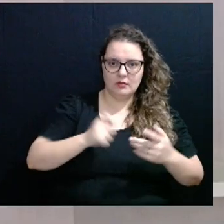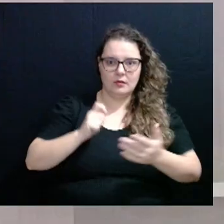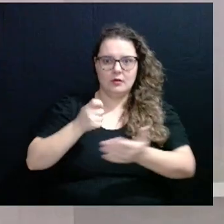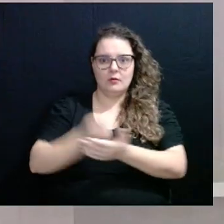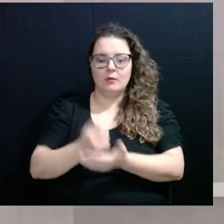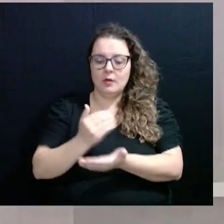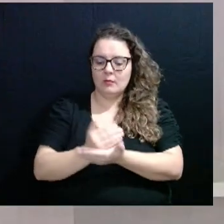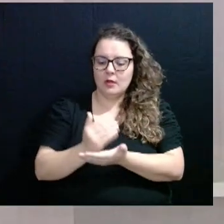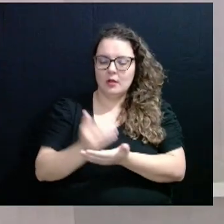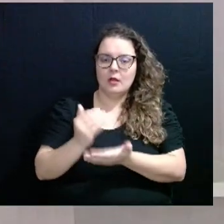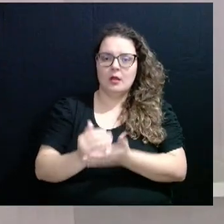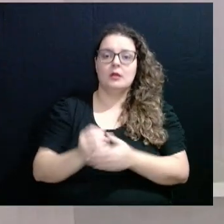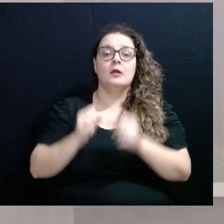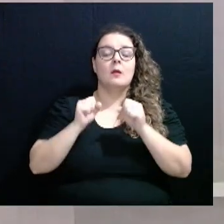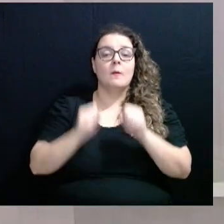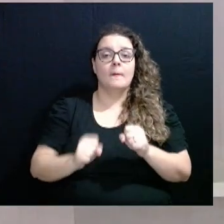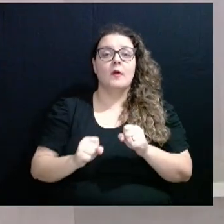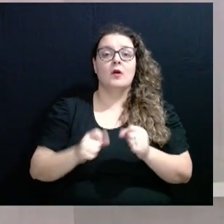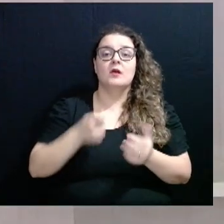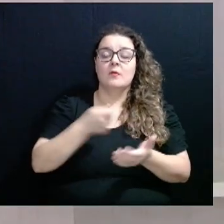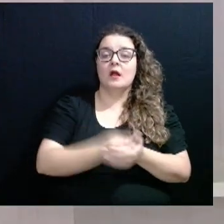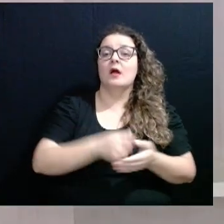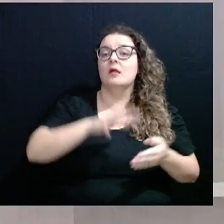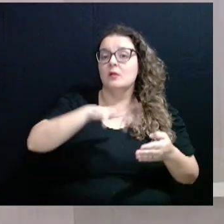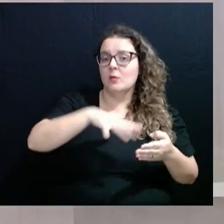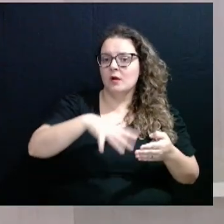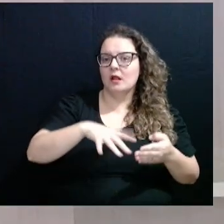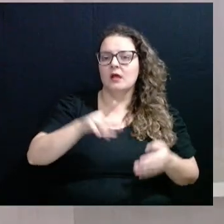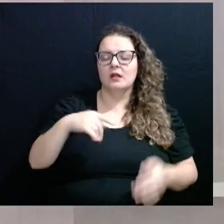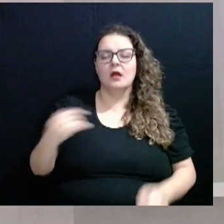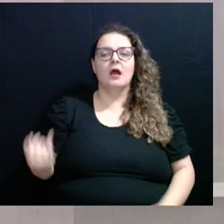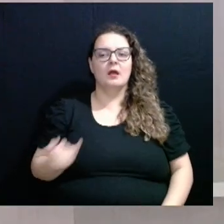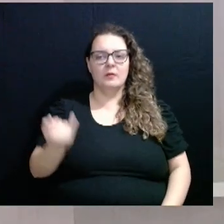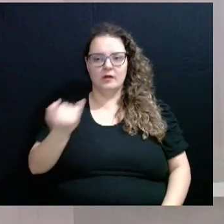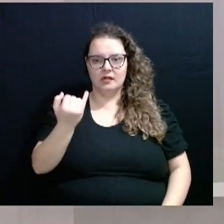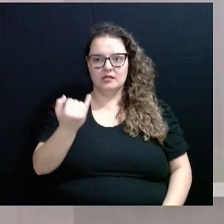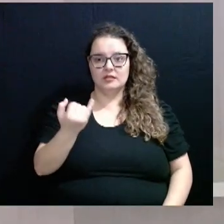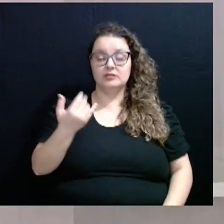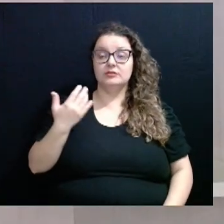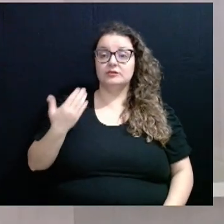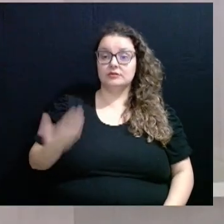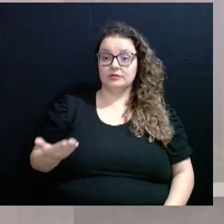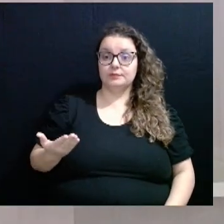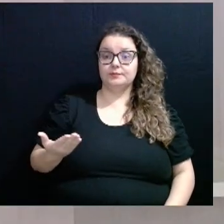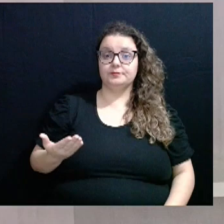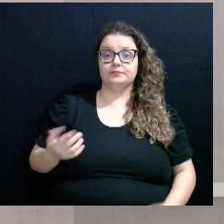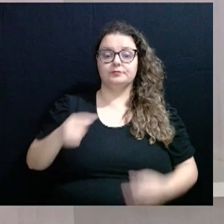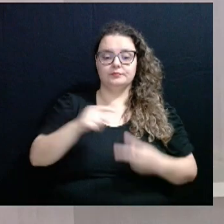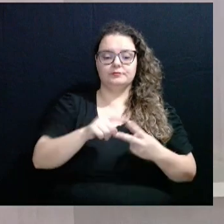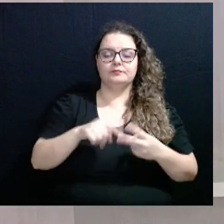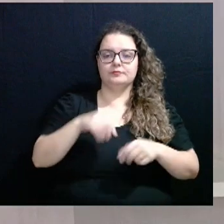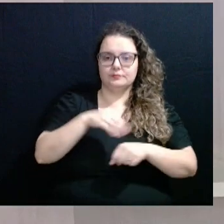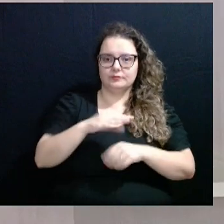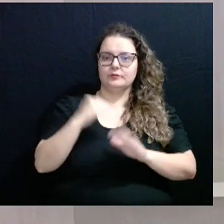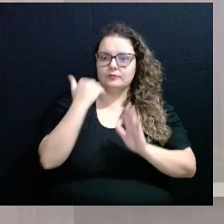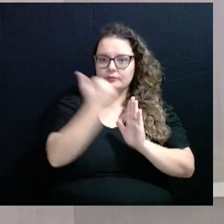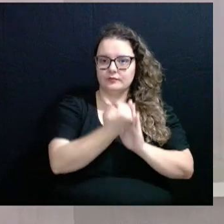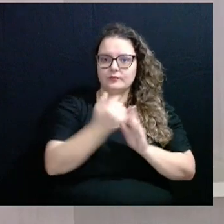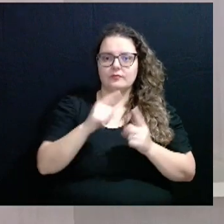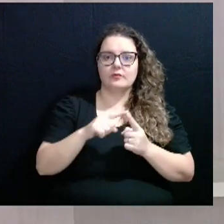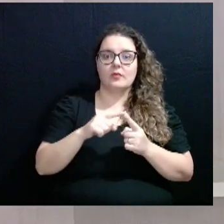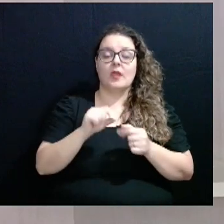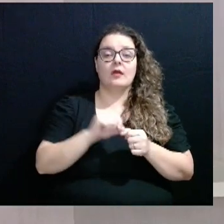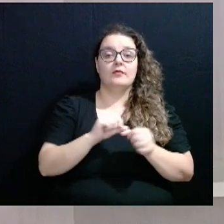você pode pagar no boleto. É muito importante. Então, siga essas 2 dicas. Primeiro, faça uma lista do que você